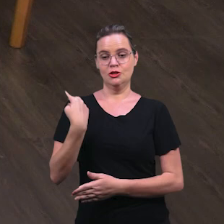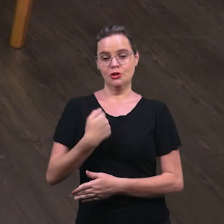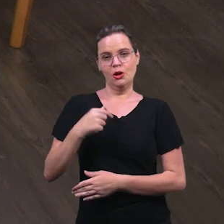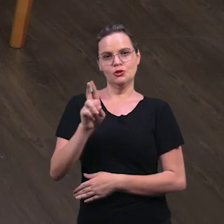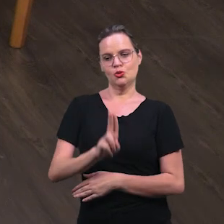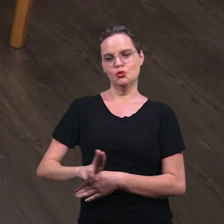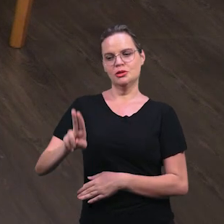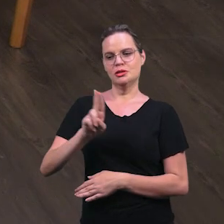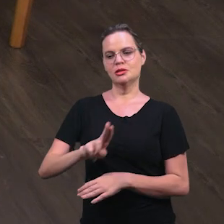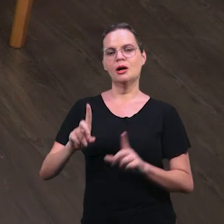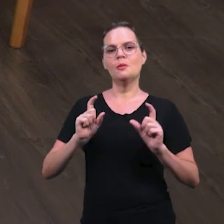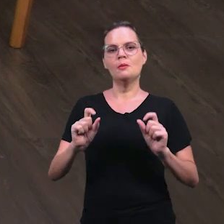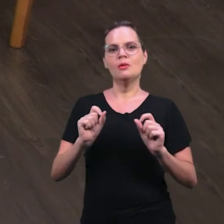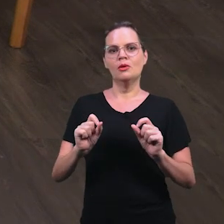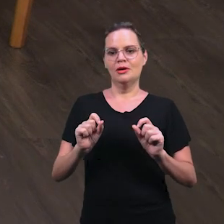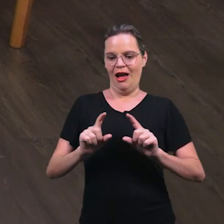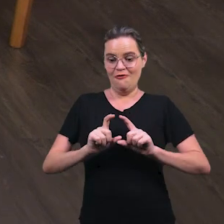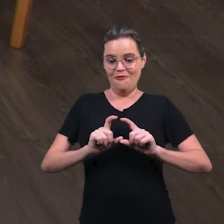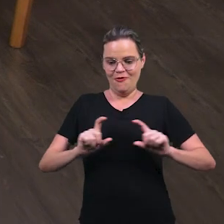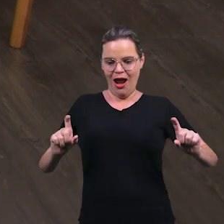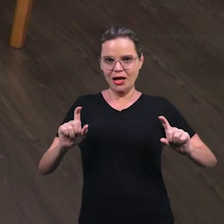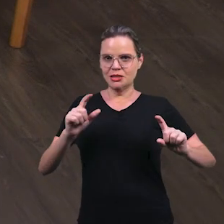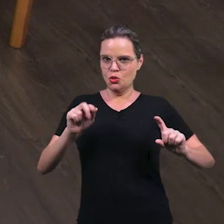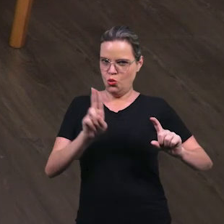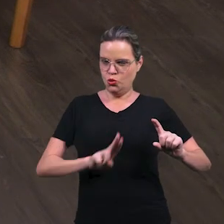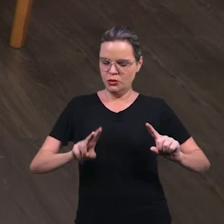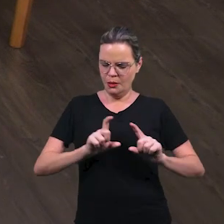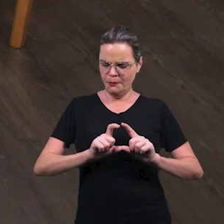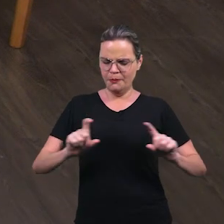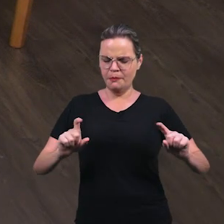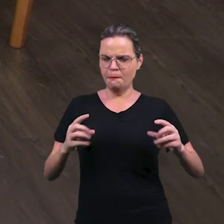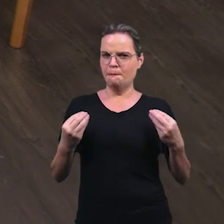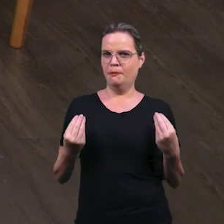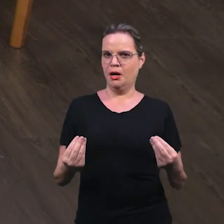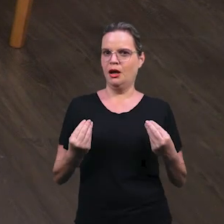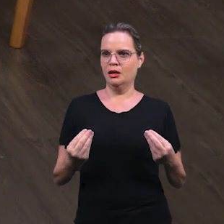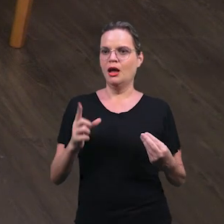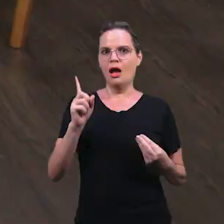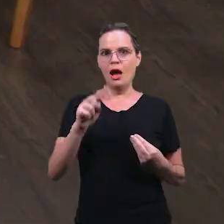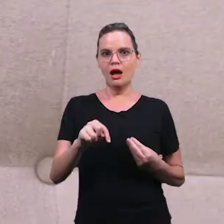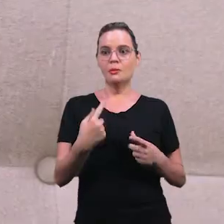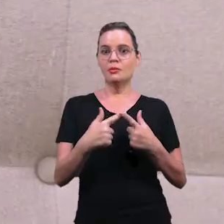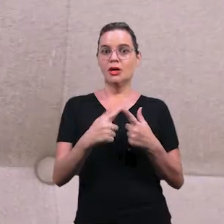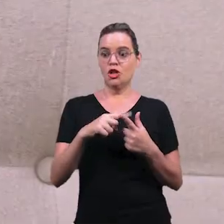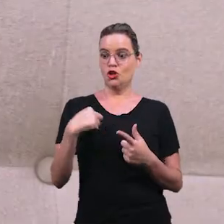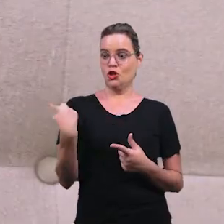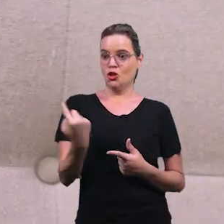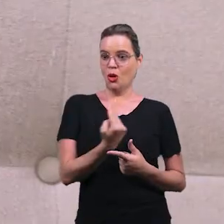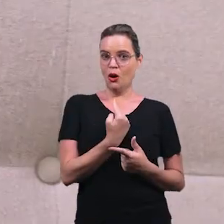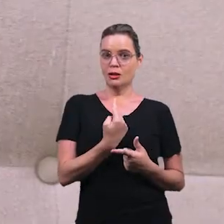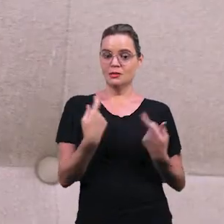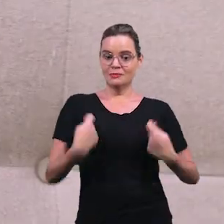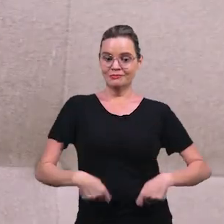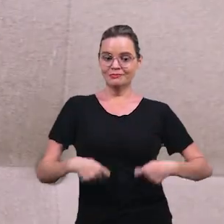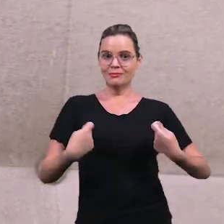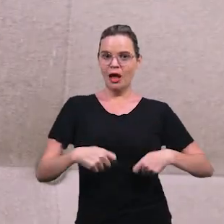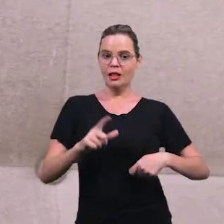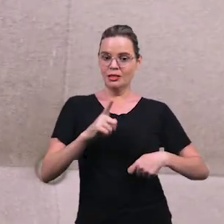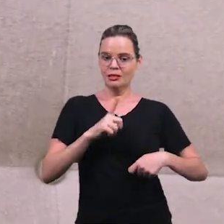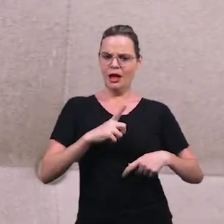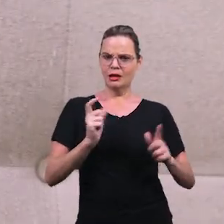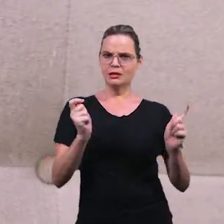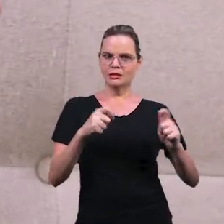nós utilizamos esse termo justamente por conta disso, porque nós